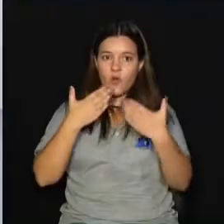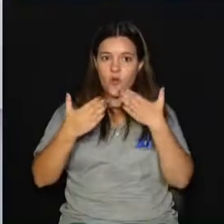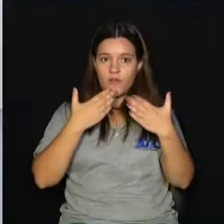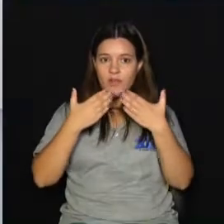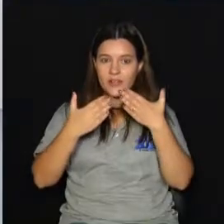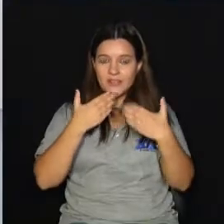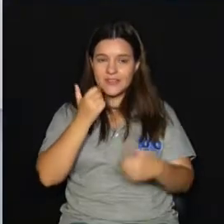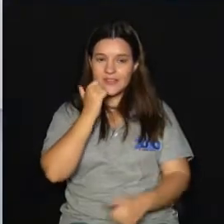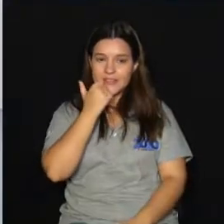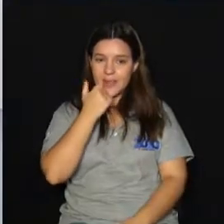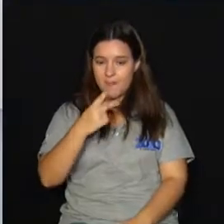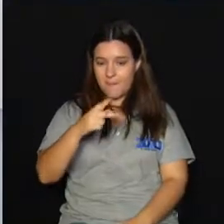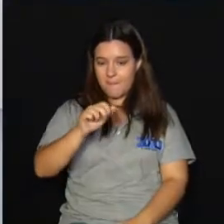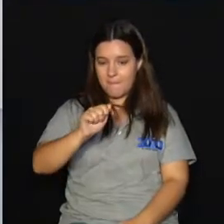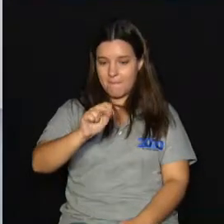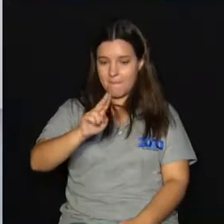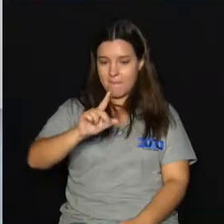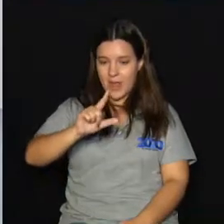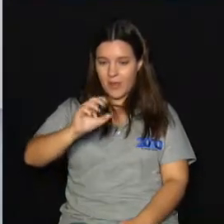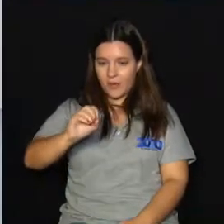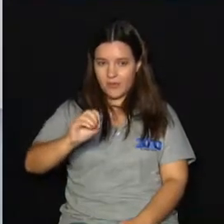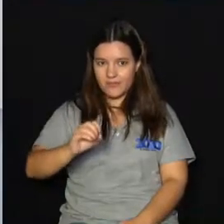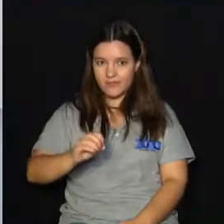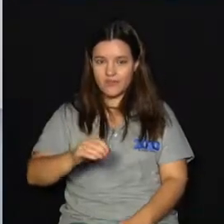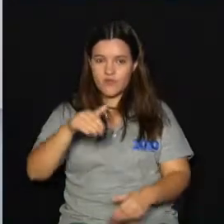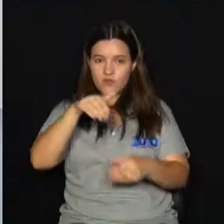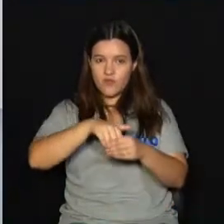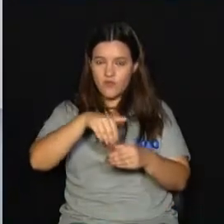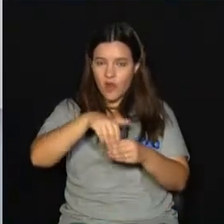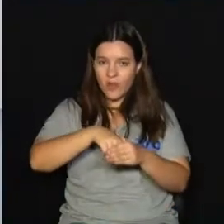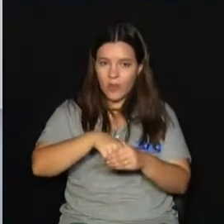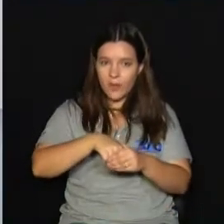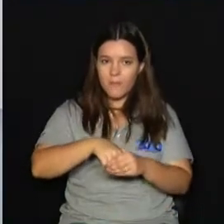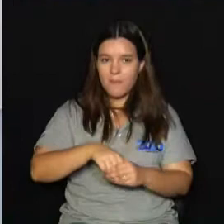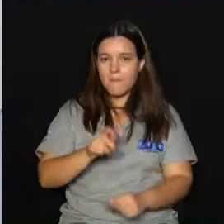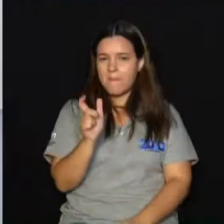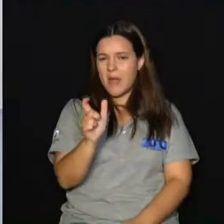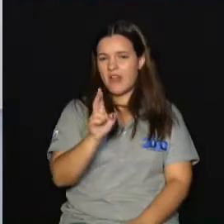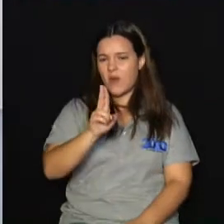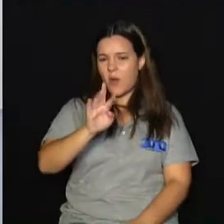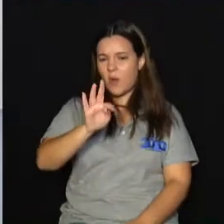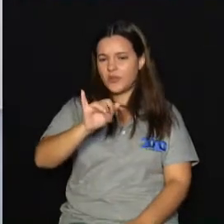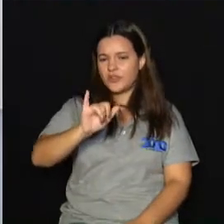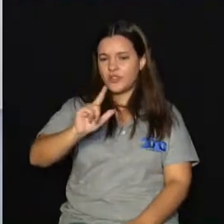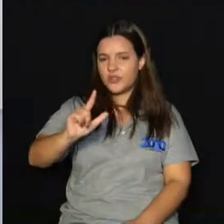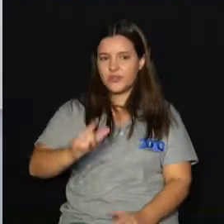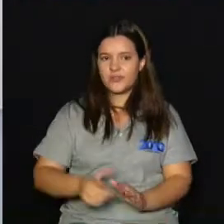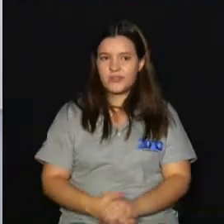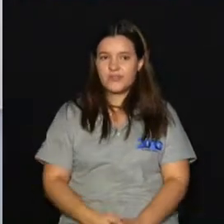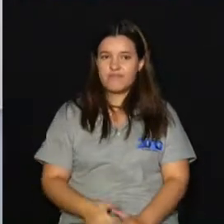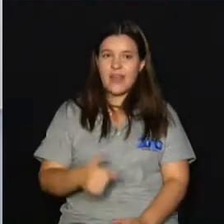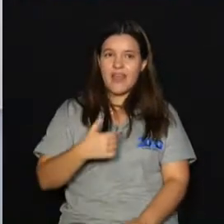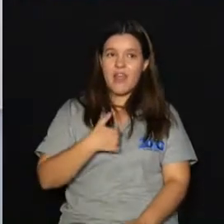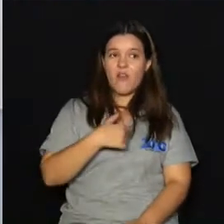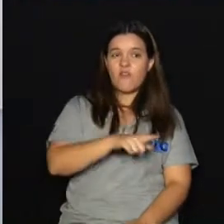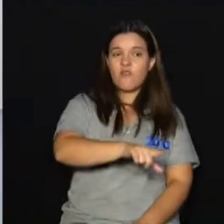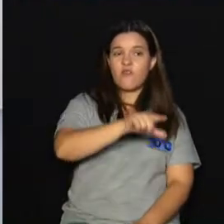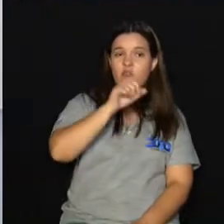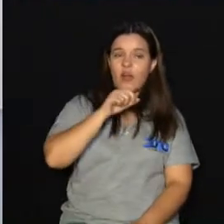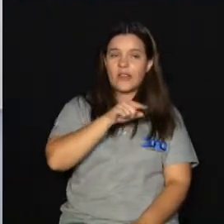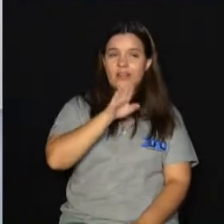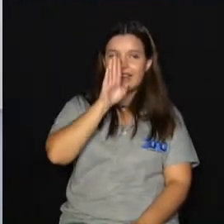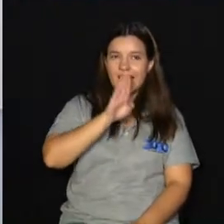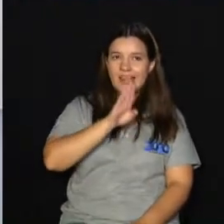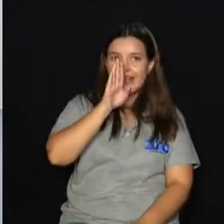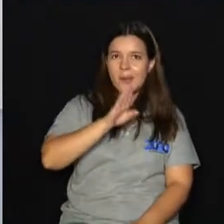Tarso, sobre o voto útil. E aí ele me falava, para quem está em casa e não sabe do voto útil, você tem uma preferência se esse candidato